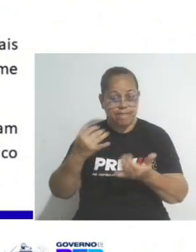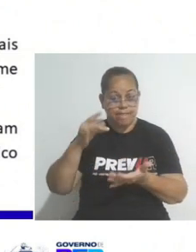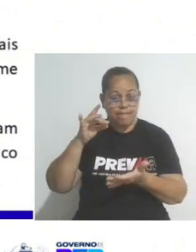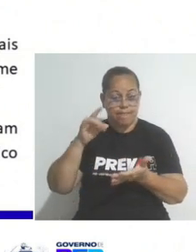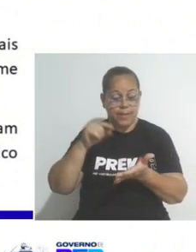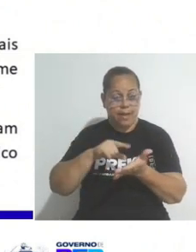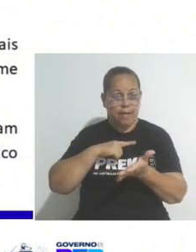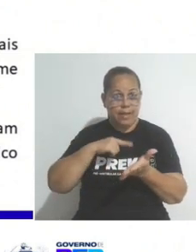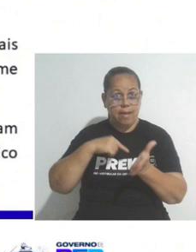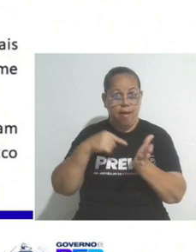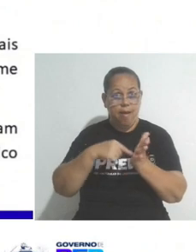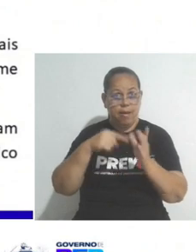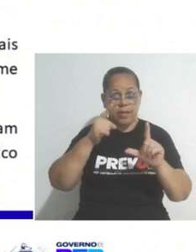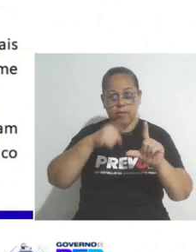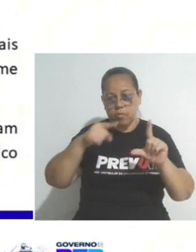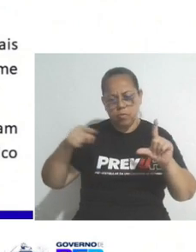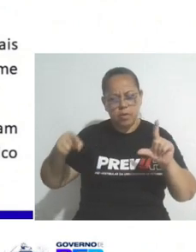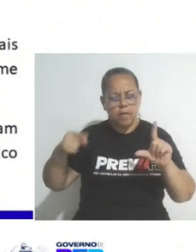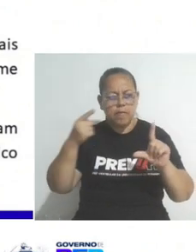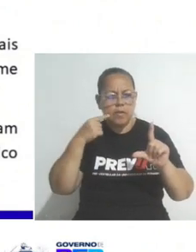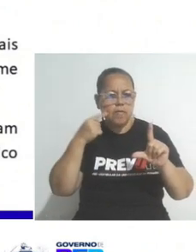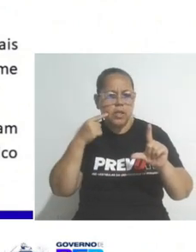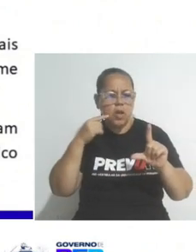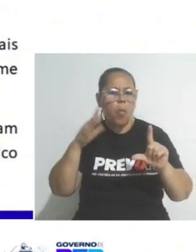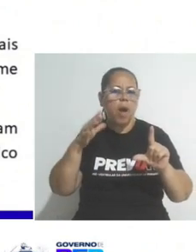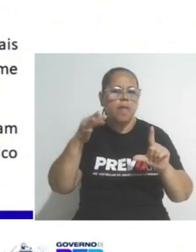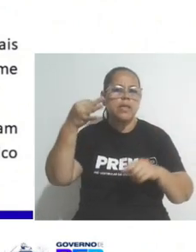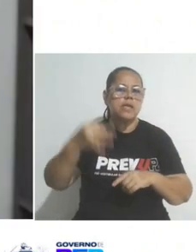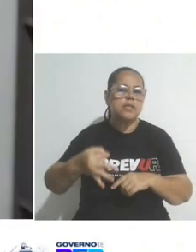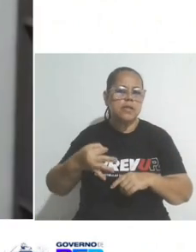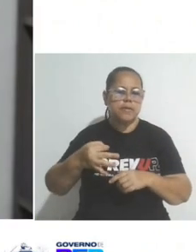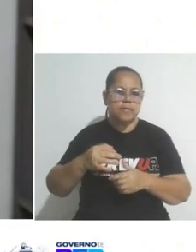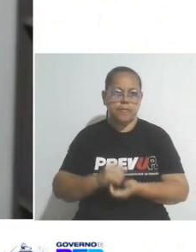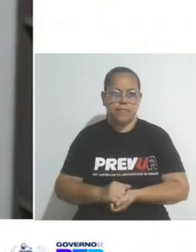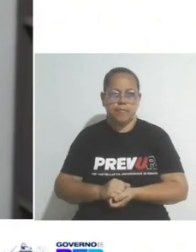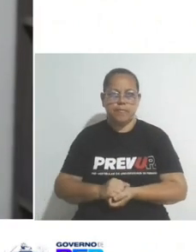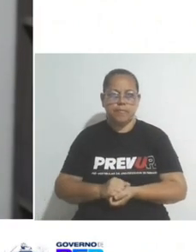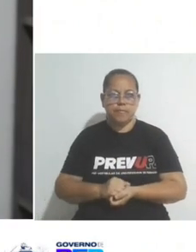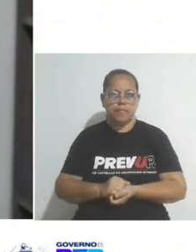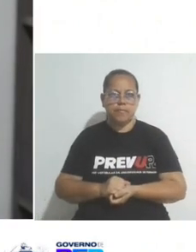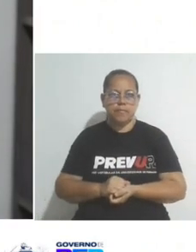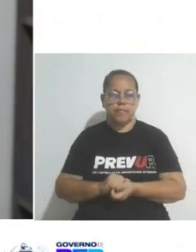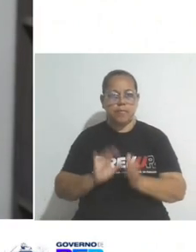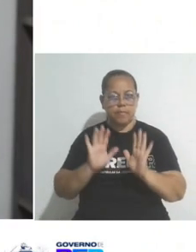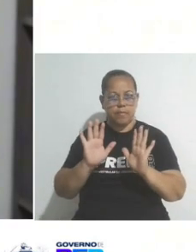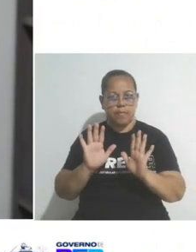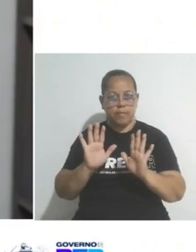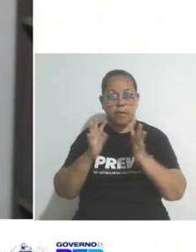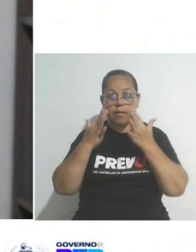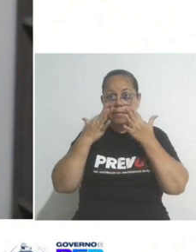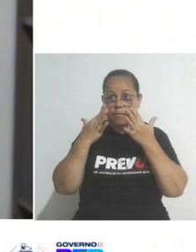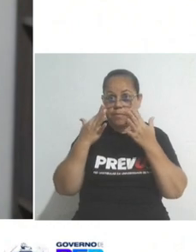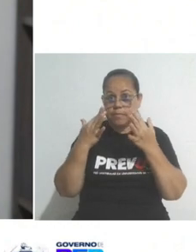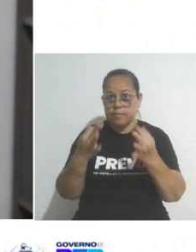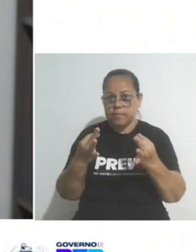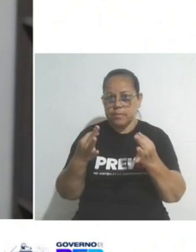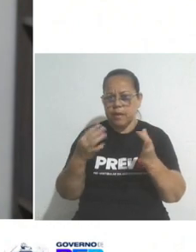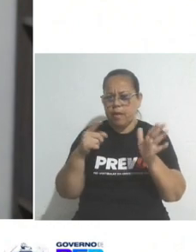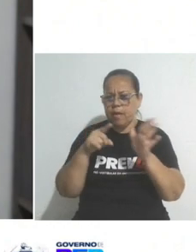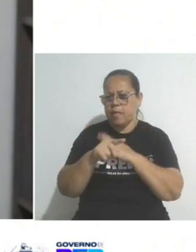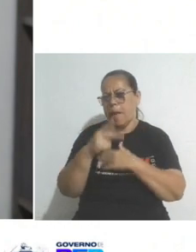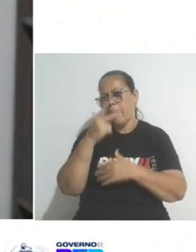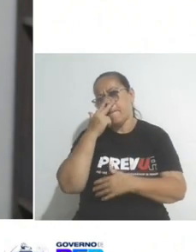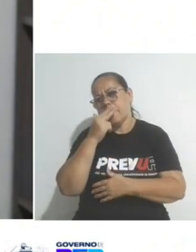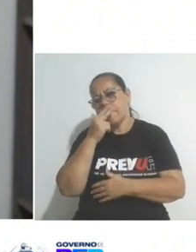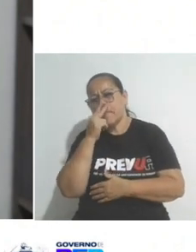no gráfico julgue os itens a seguir aqui eu queria que você olhasse o seguinte essa questão parece que vai